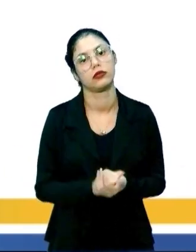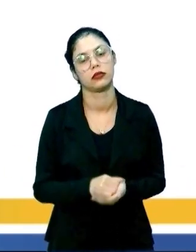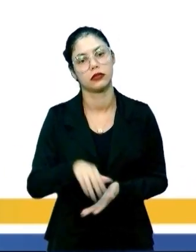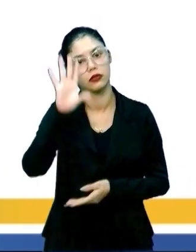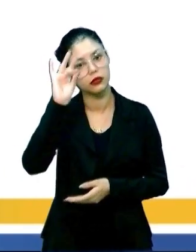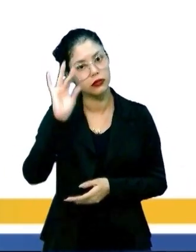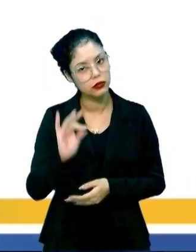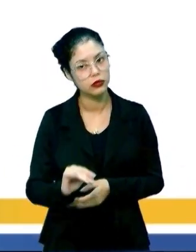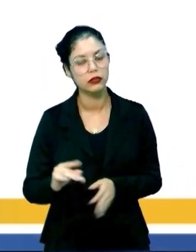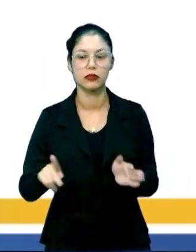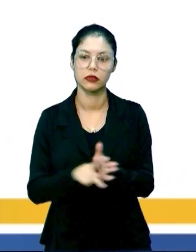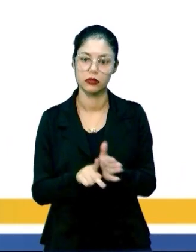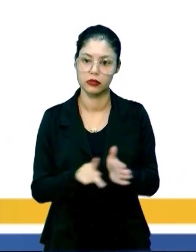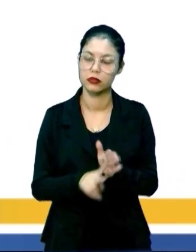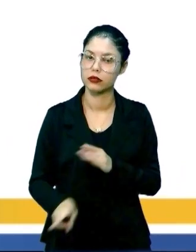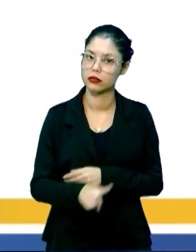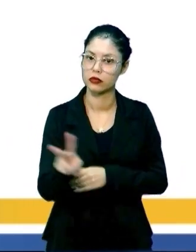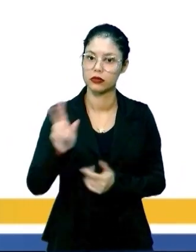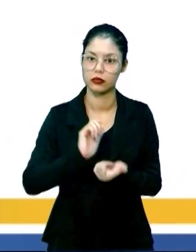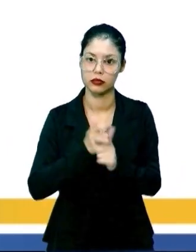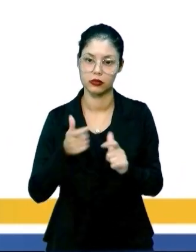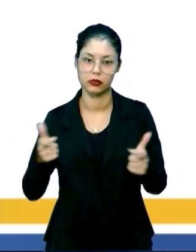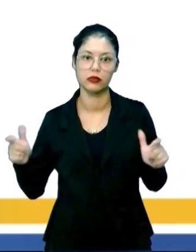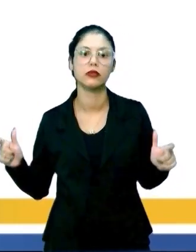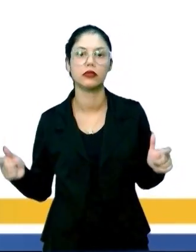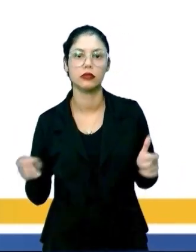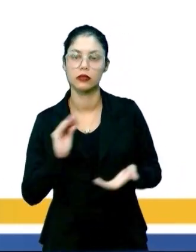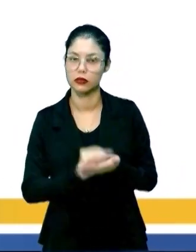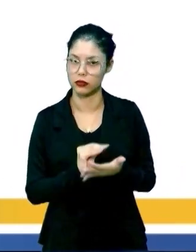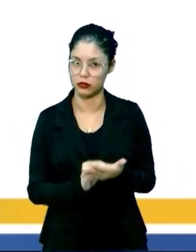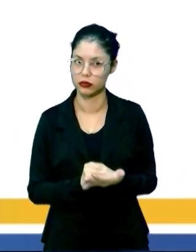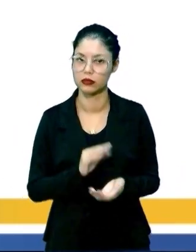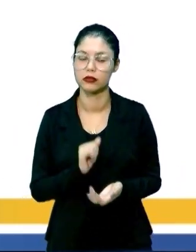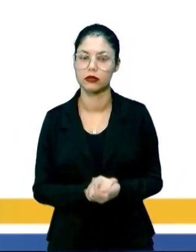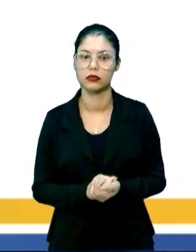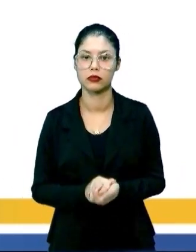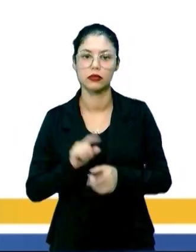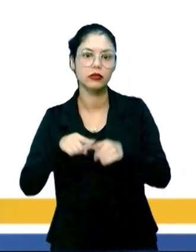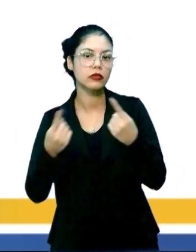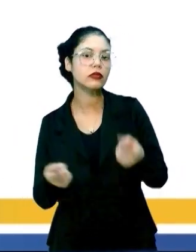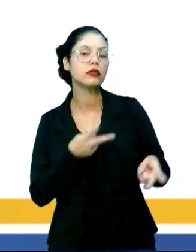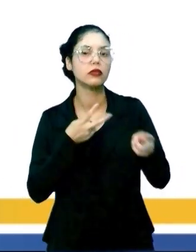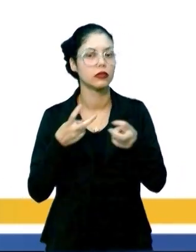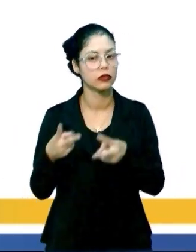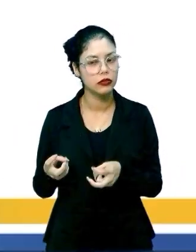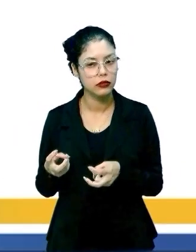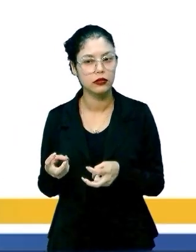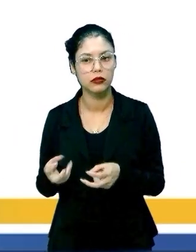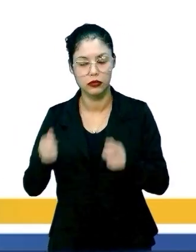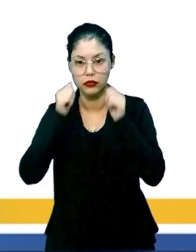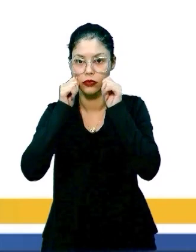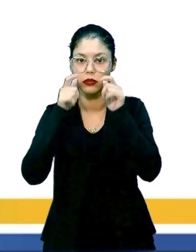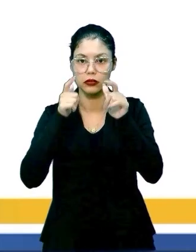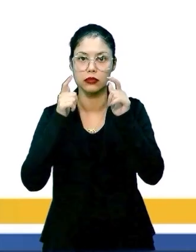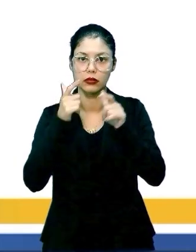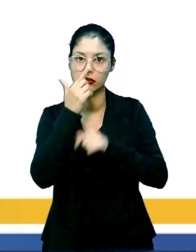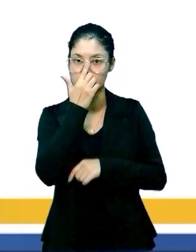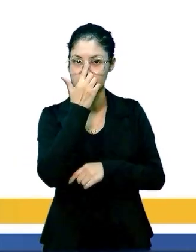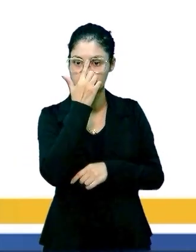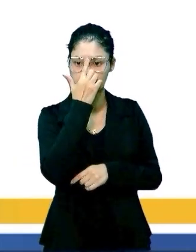que cada uma delas o valor vai aumentando do que sobraria. Mas se você estiver prestando